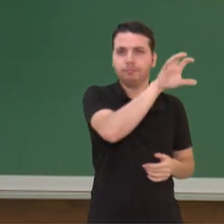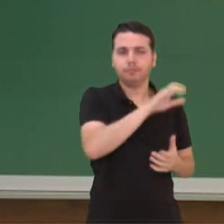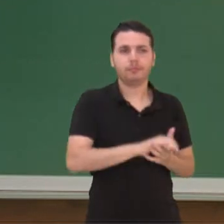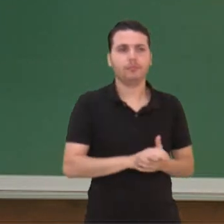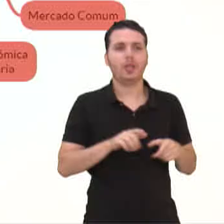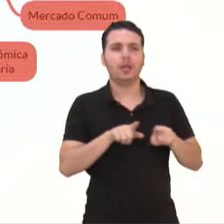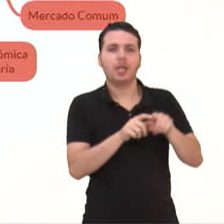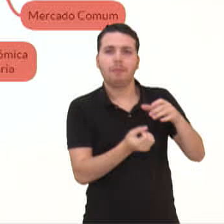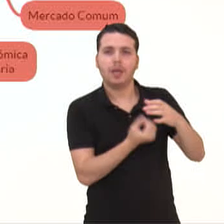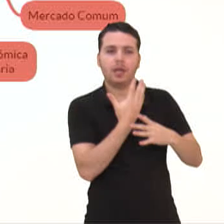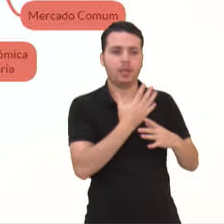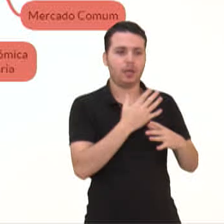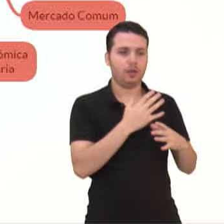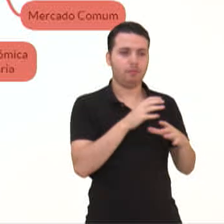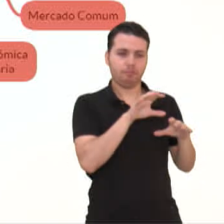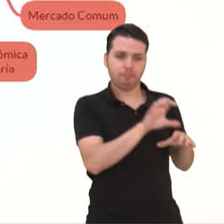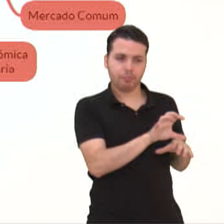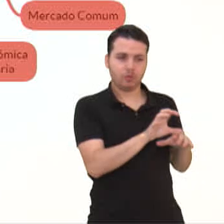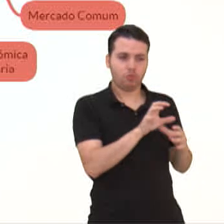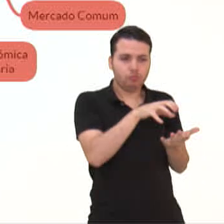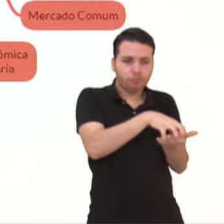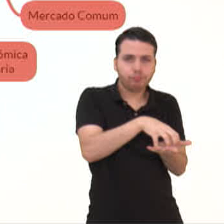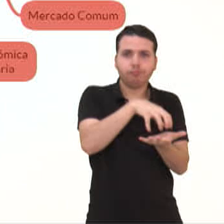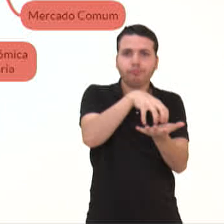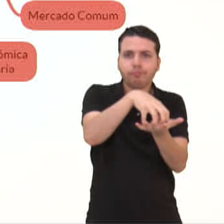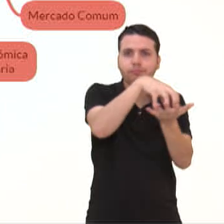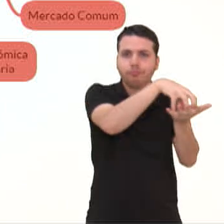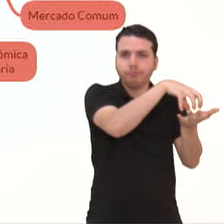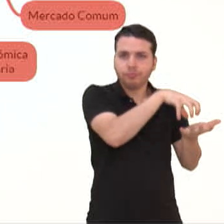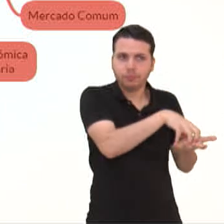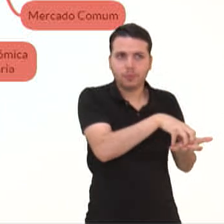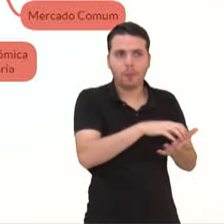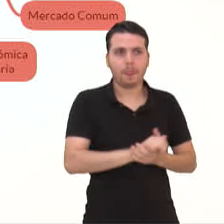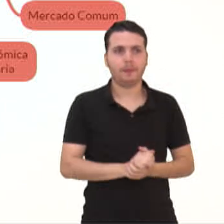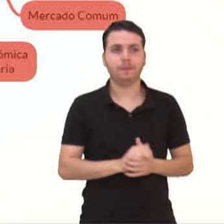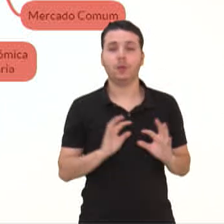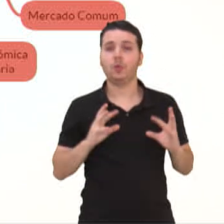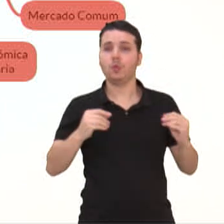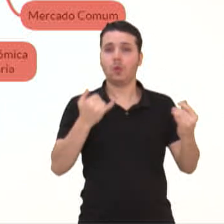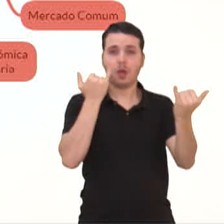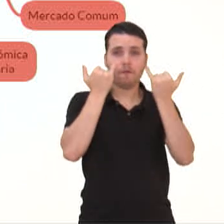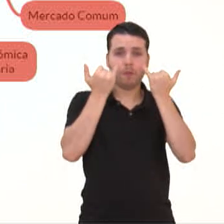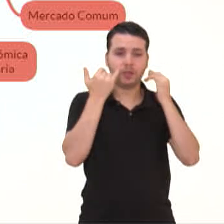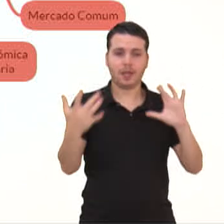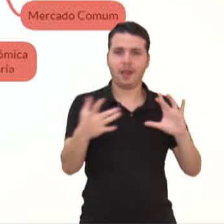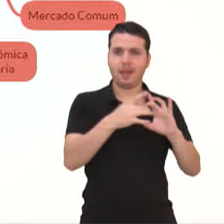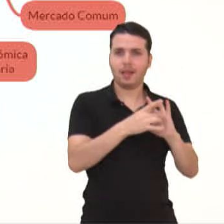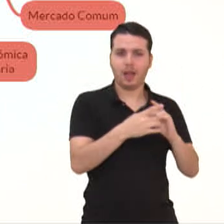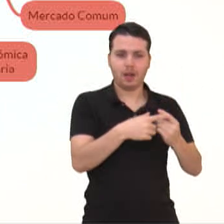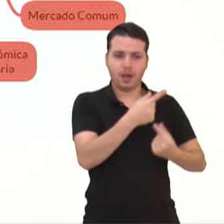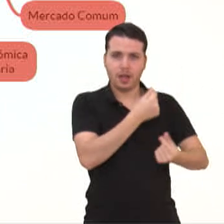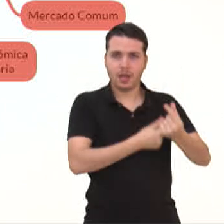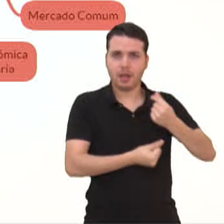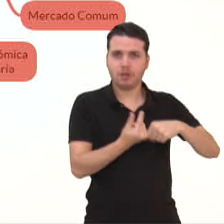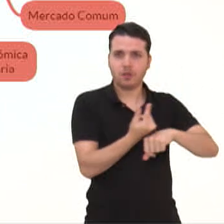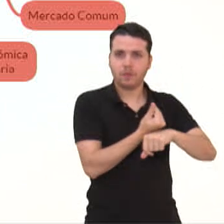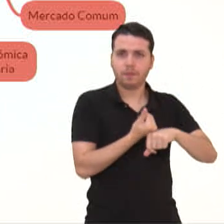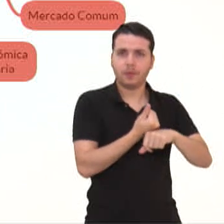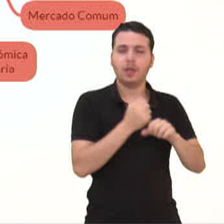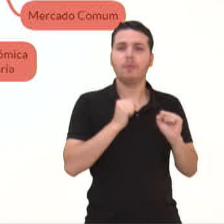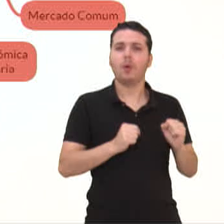blocos regionais. Então, todas essas informações relacionadas à economia, nós também podemos pensar